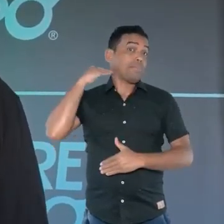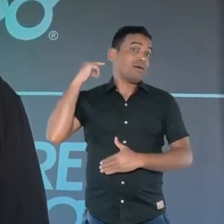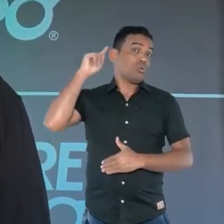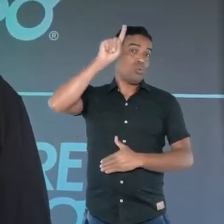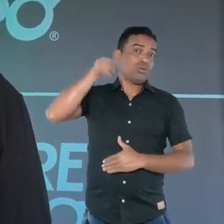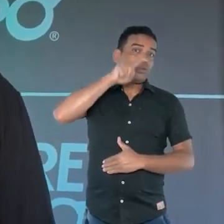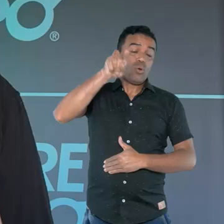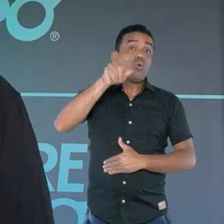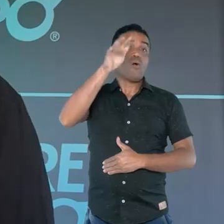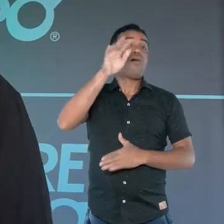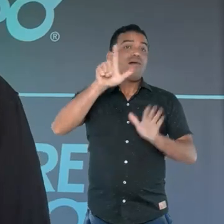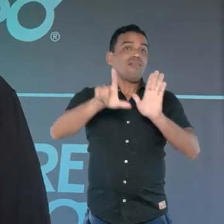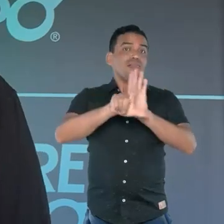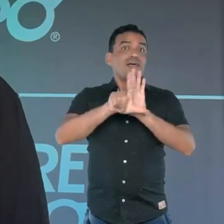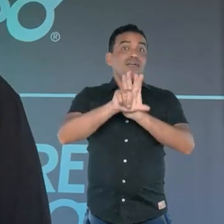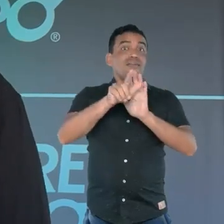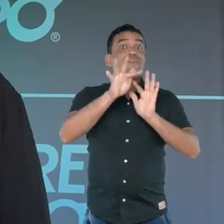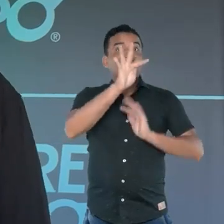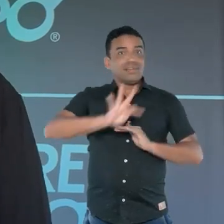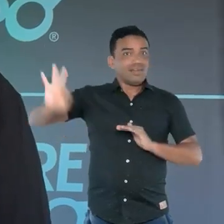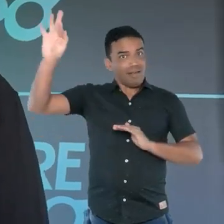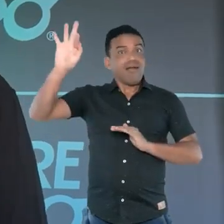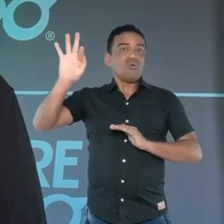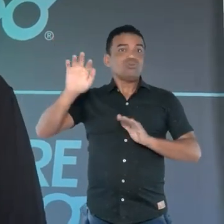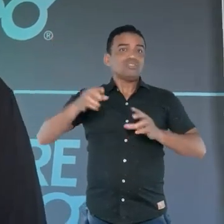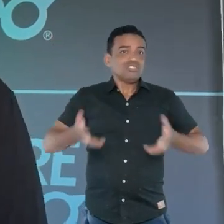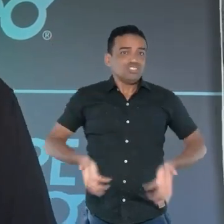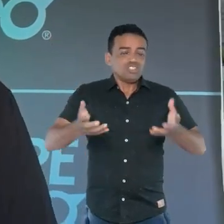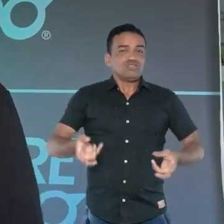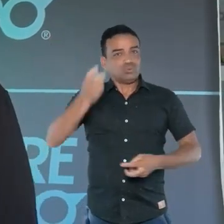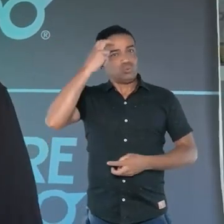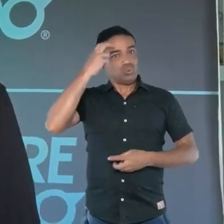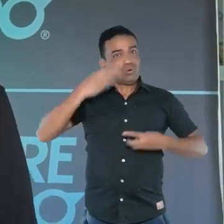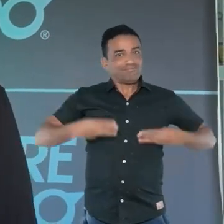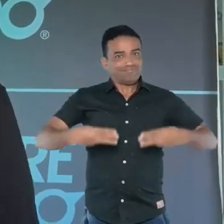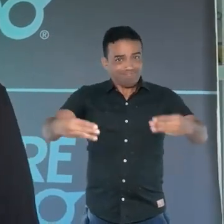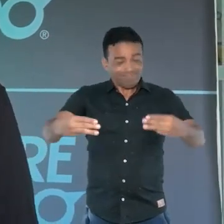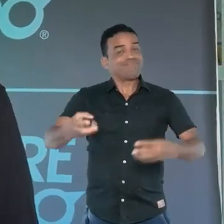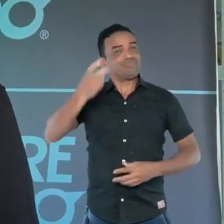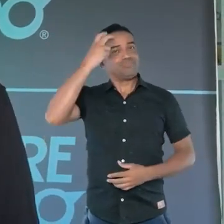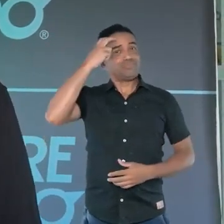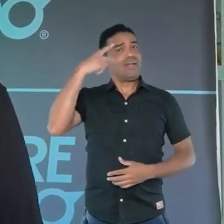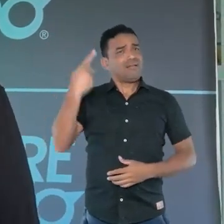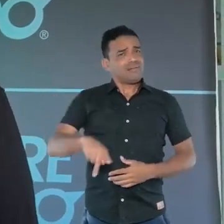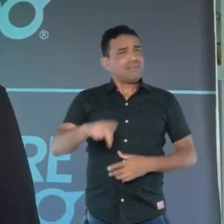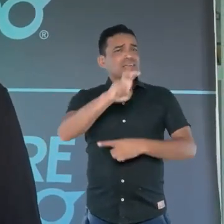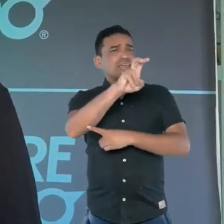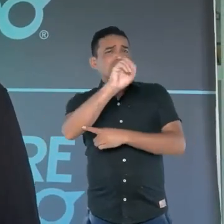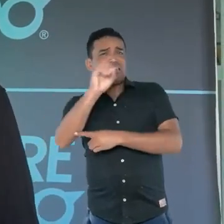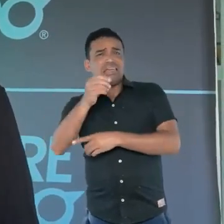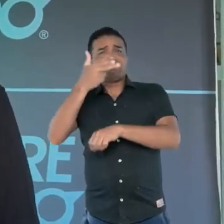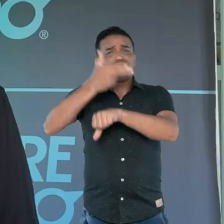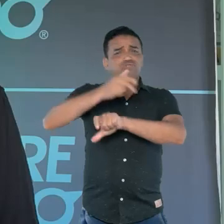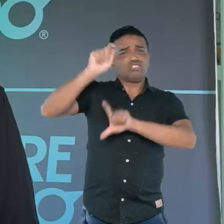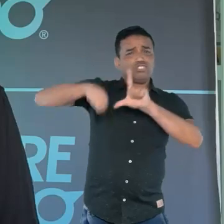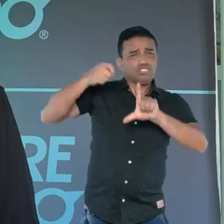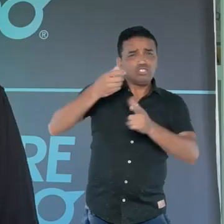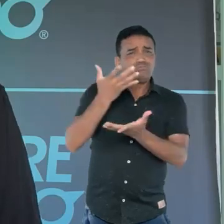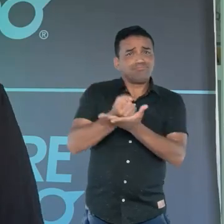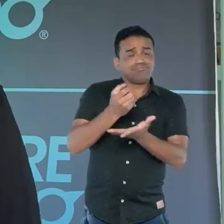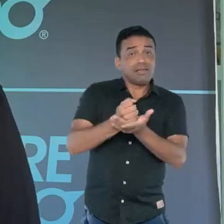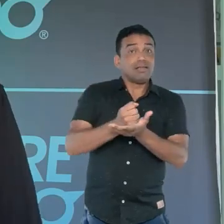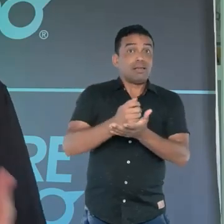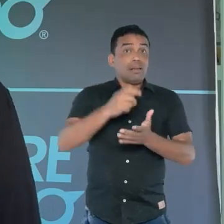à Cultura, Lei Rouanet do Ministério da Cultura. Aqui no YouTube do Sempre um Papo, você encontra mais de 500 programas gravados com